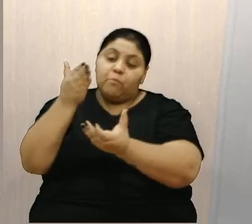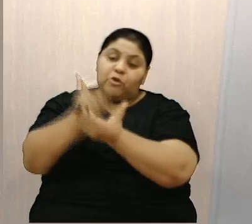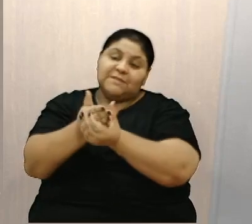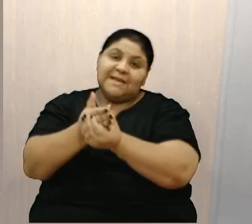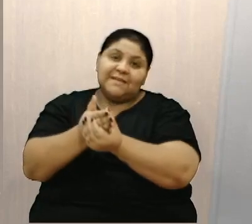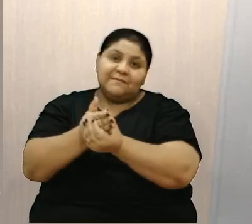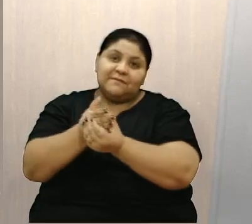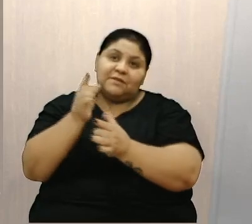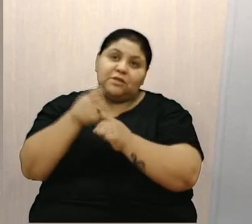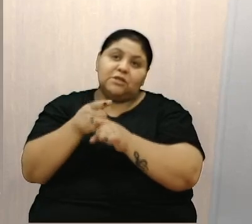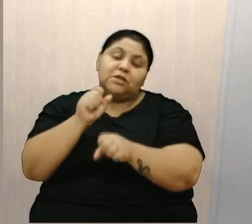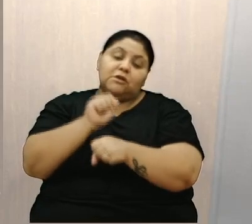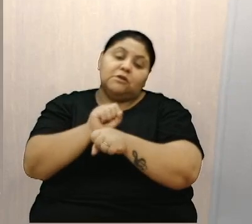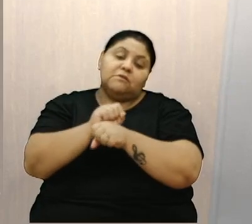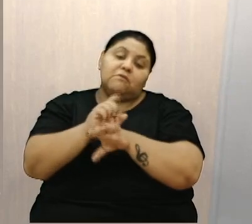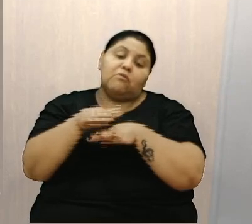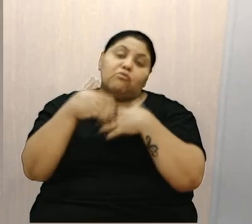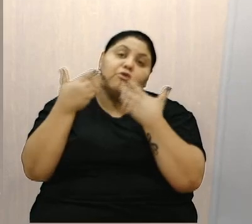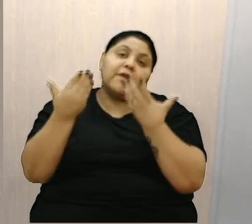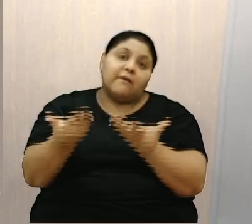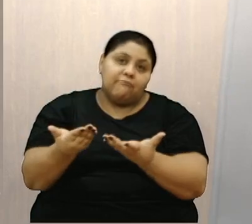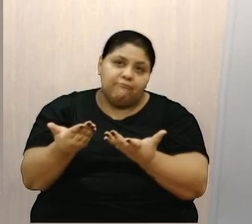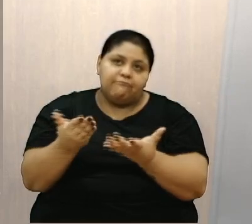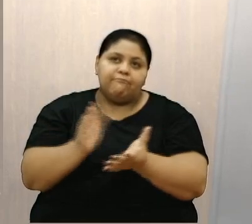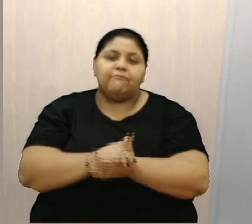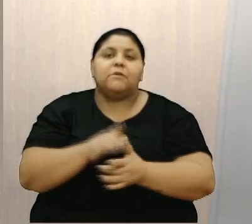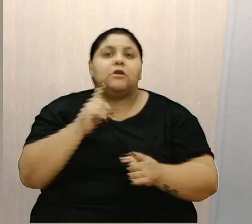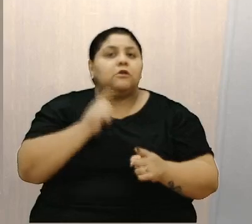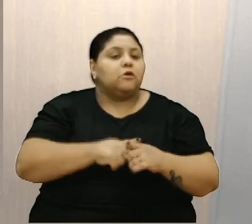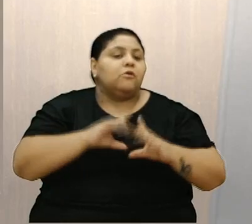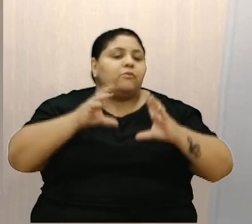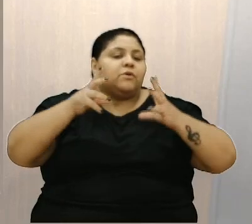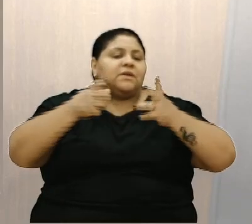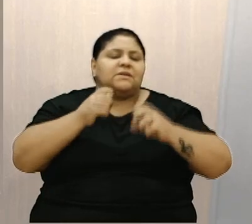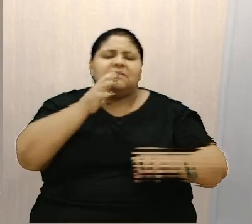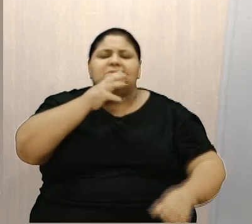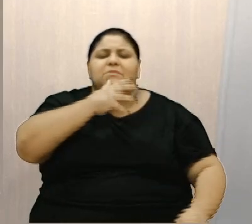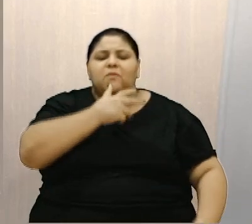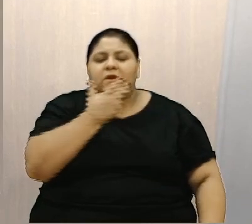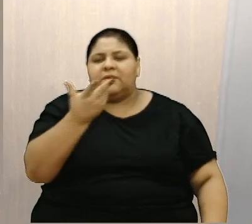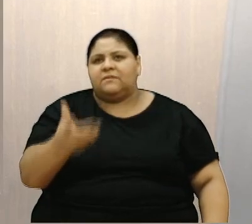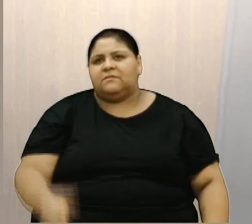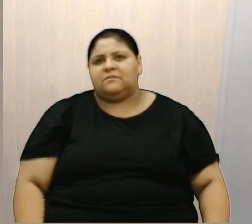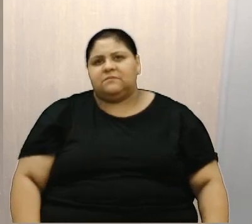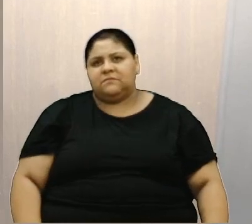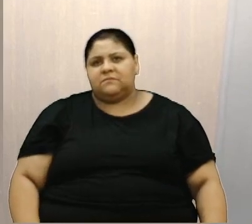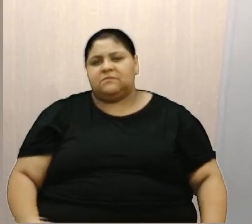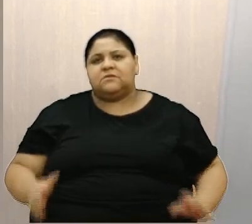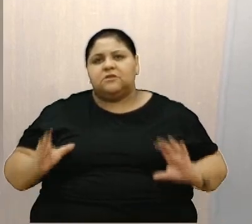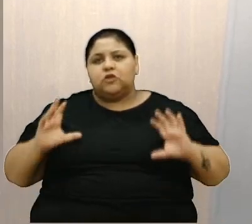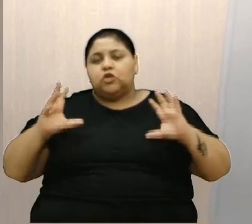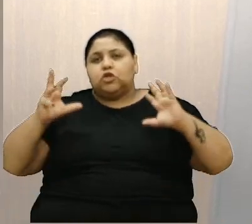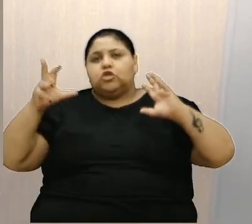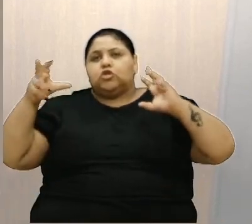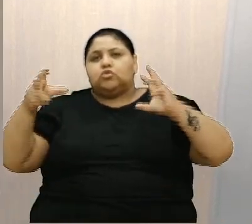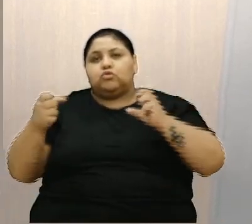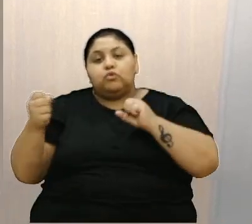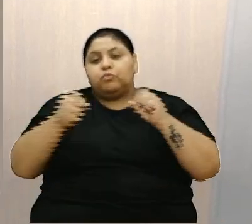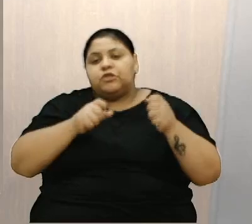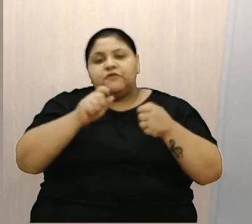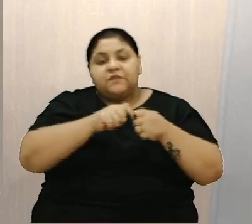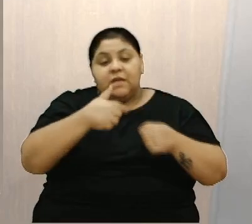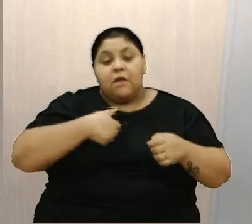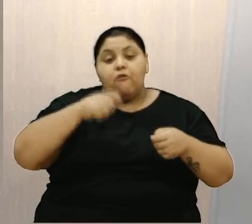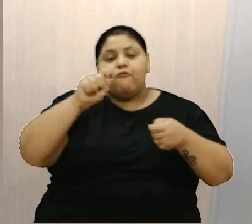Porque esperaram o quê para ser colocado? Por que tantas demoras assim? Se tudo que podia ser feito eu